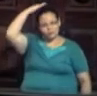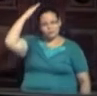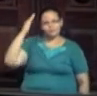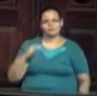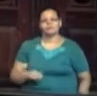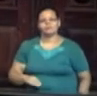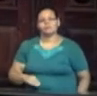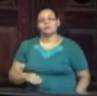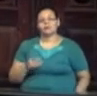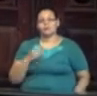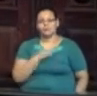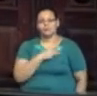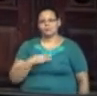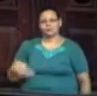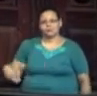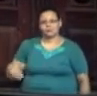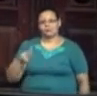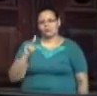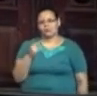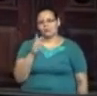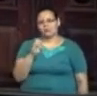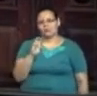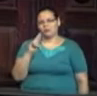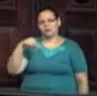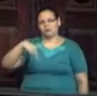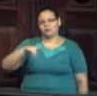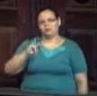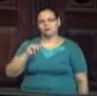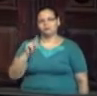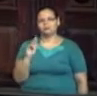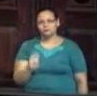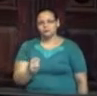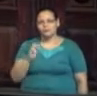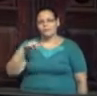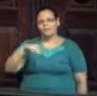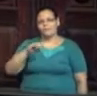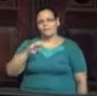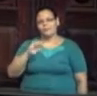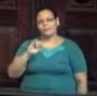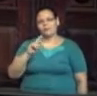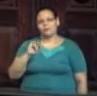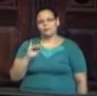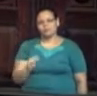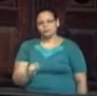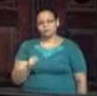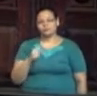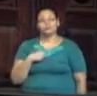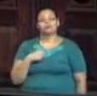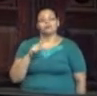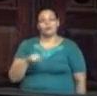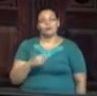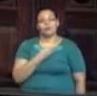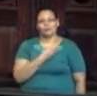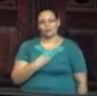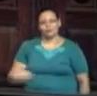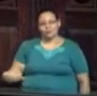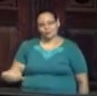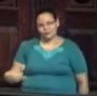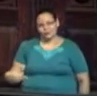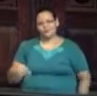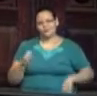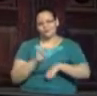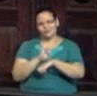pelo ministro Henrique Meirelles e pelo governador do estado, Luiz Fernando